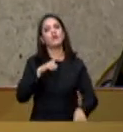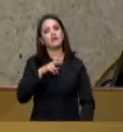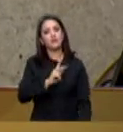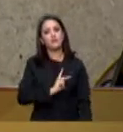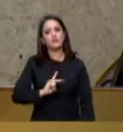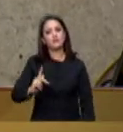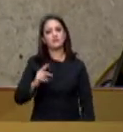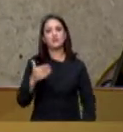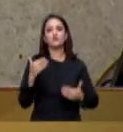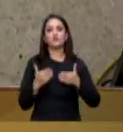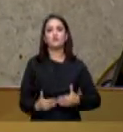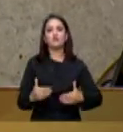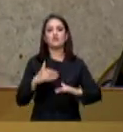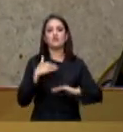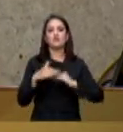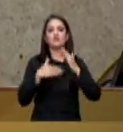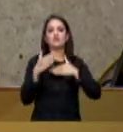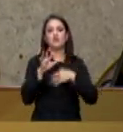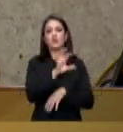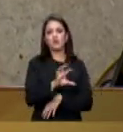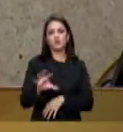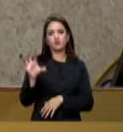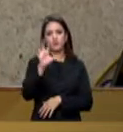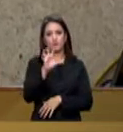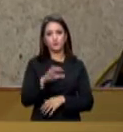pelo Ministério do Desenvolvimento Regional.